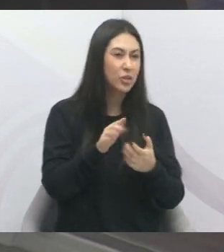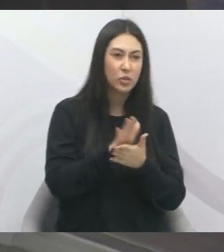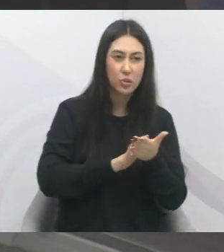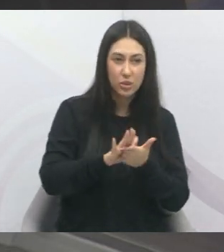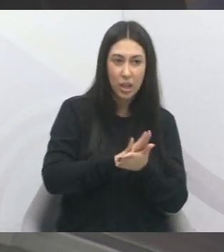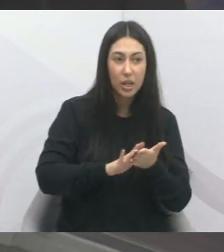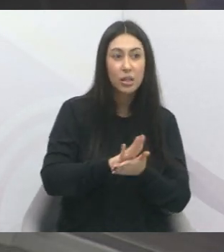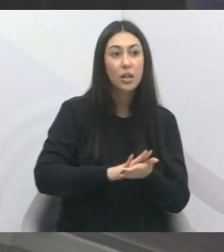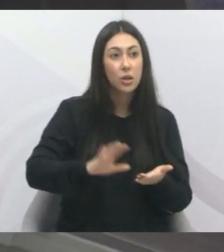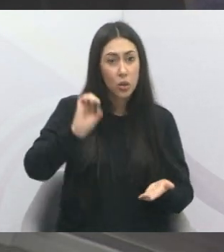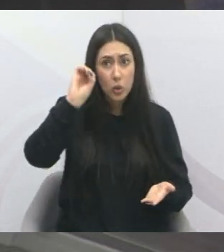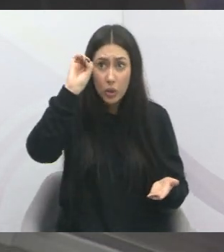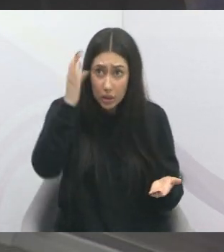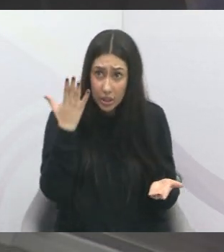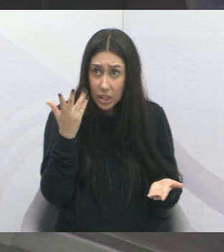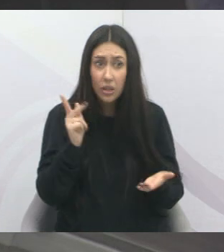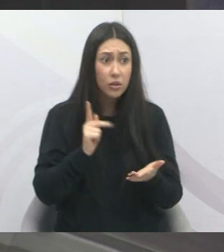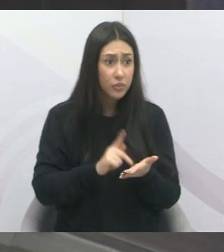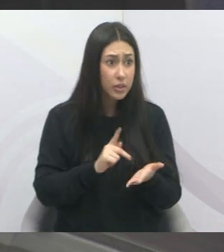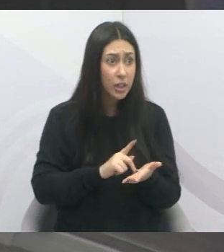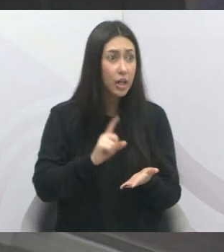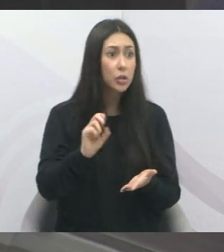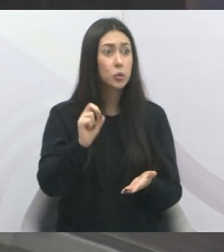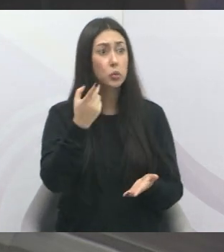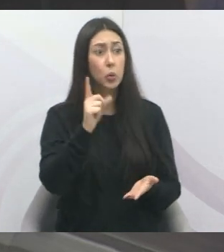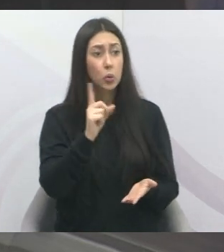elas ocorreram, são verdades? Não.